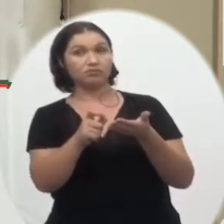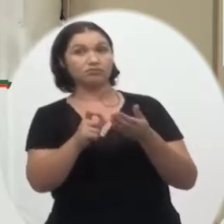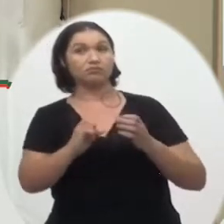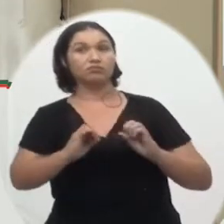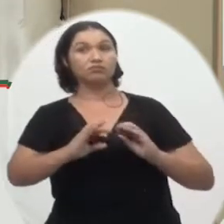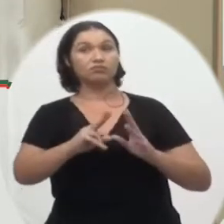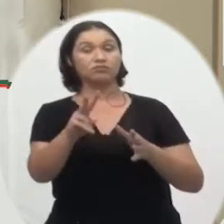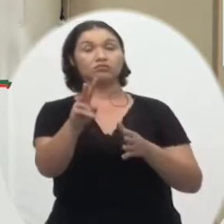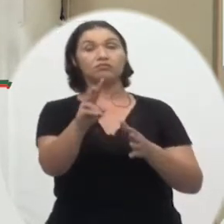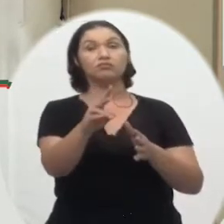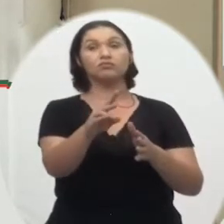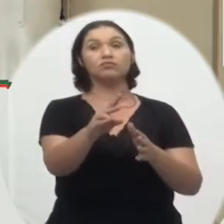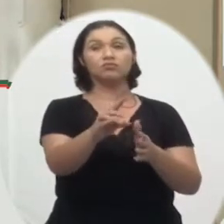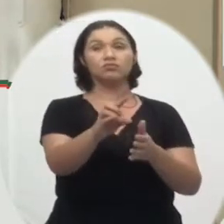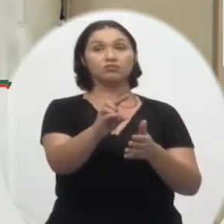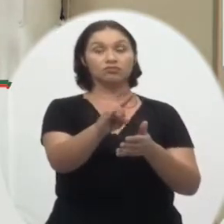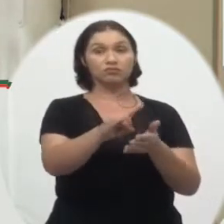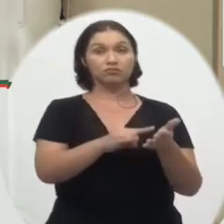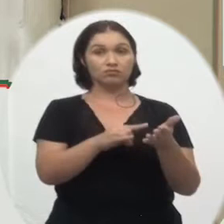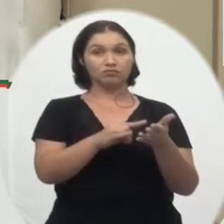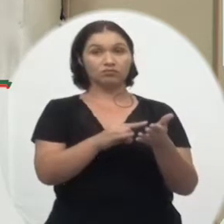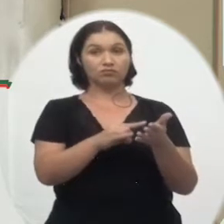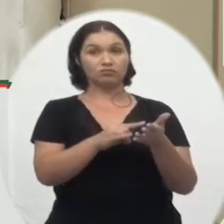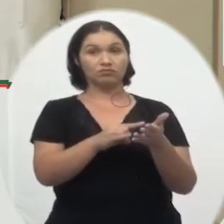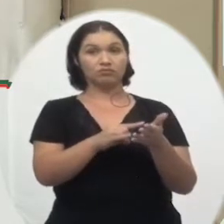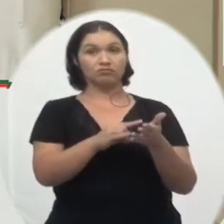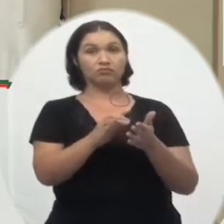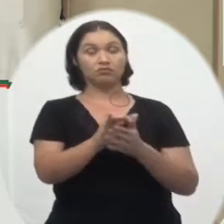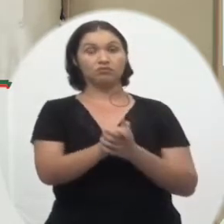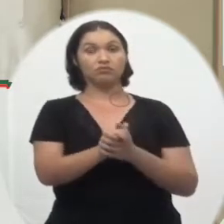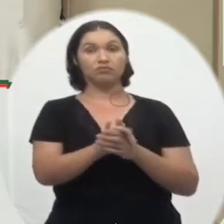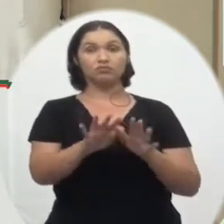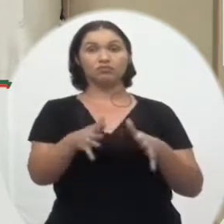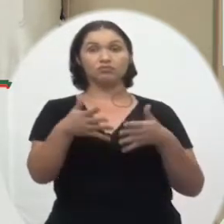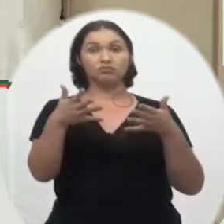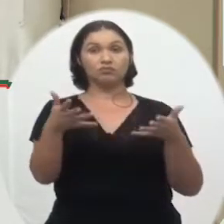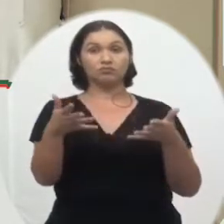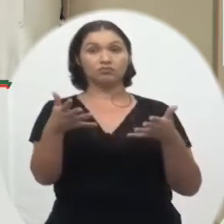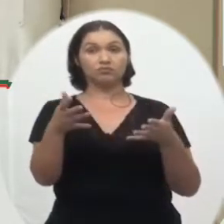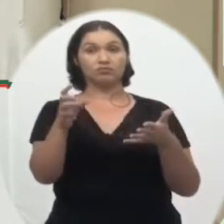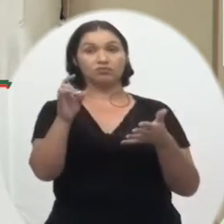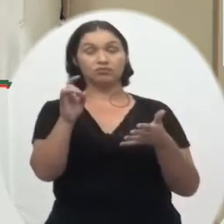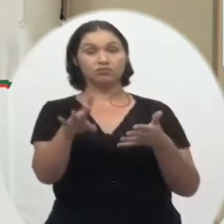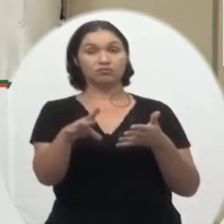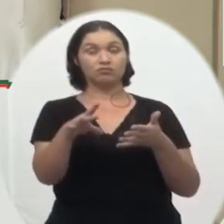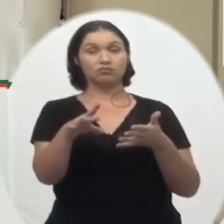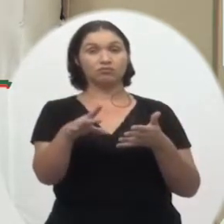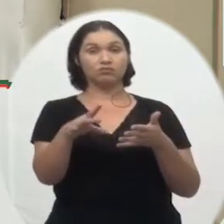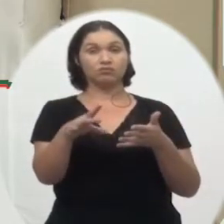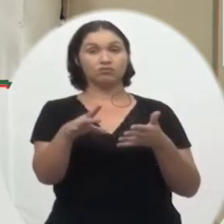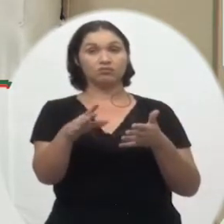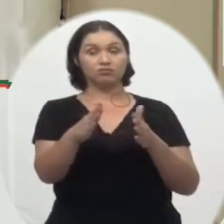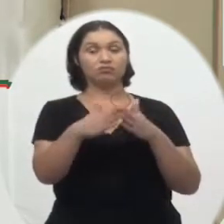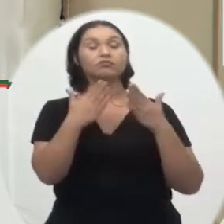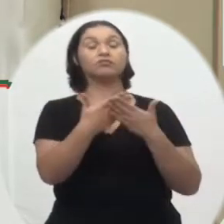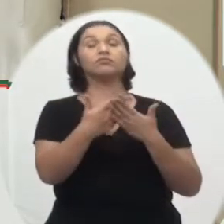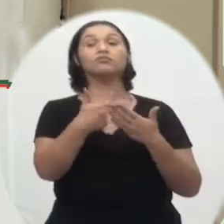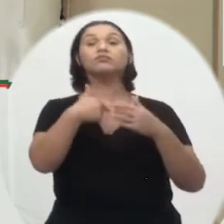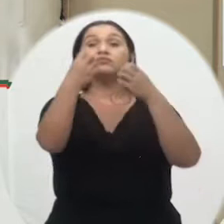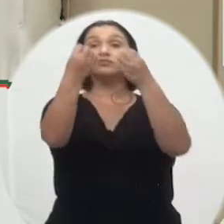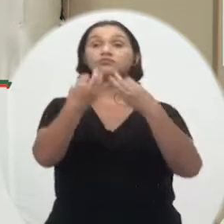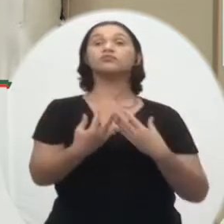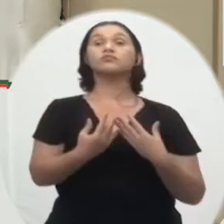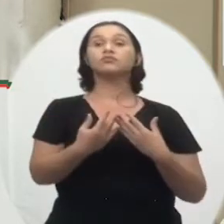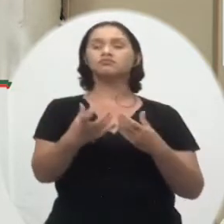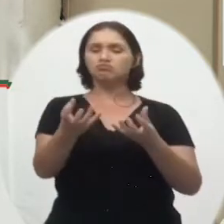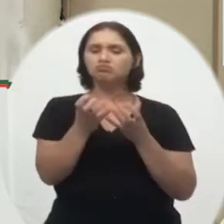do requerimento, da resposta do requerimento. Tá? Então, sobre a questão do requerimento, é aquilo que eu disse, se ele quiser ir lá